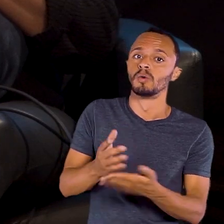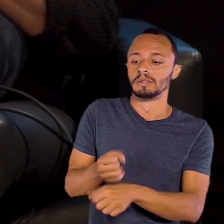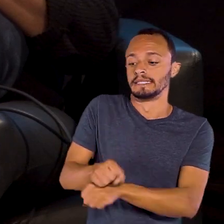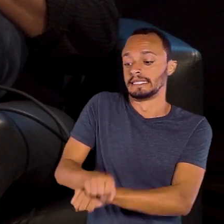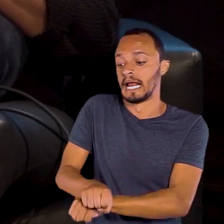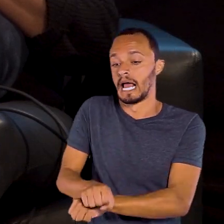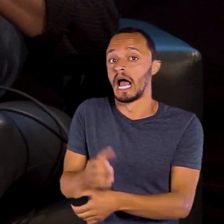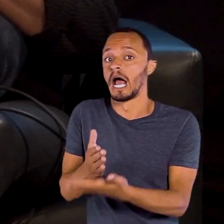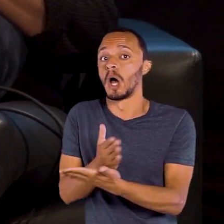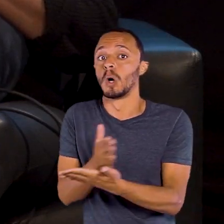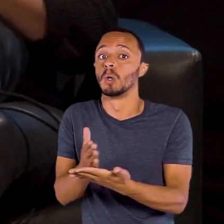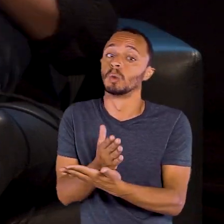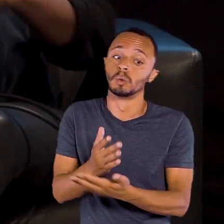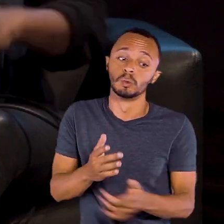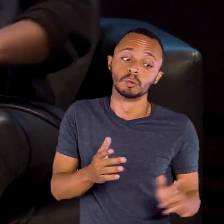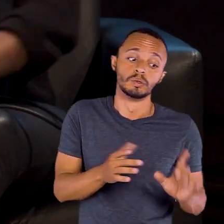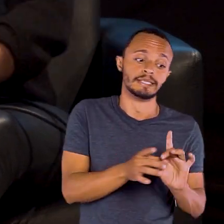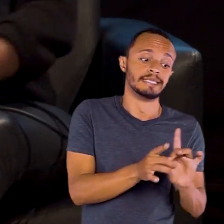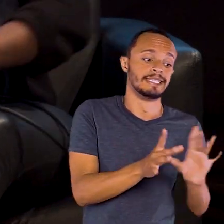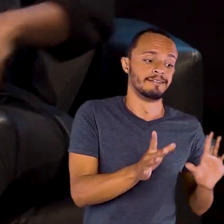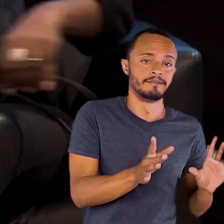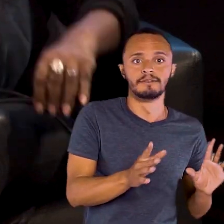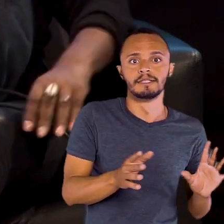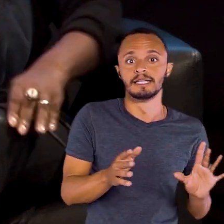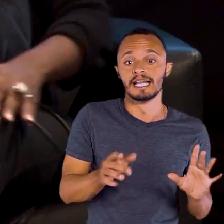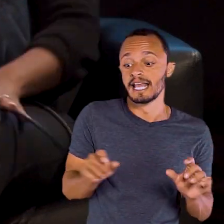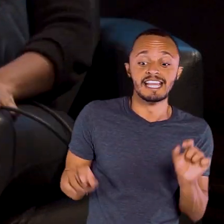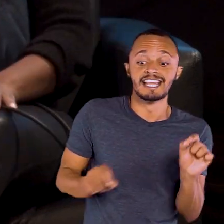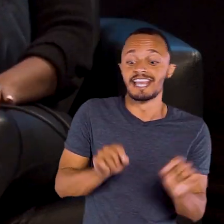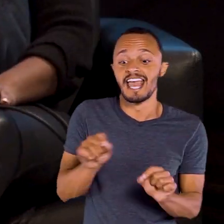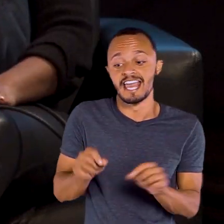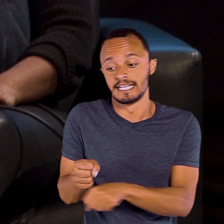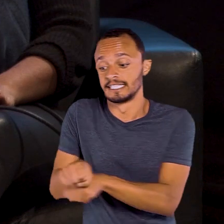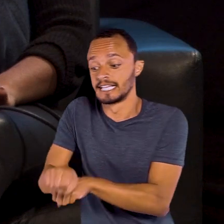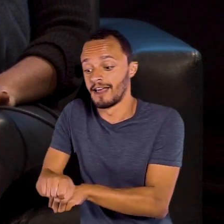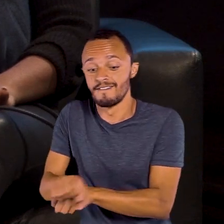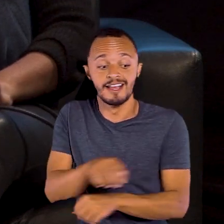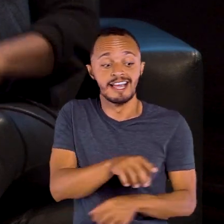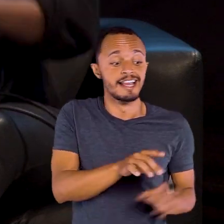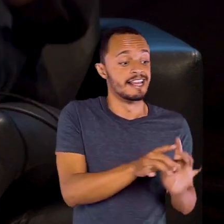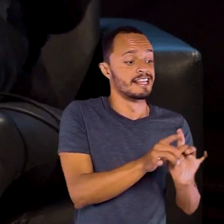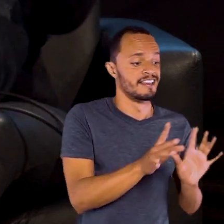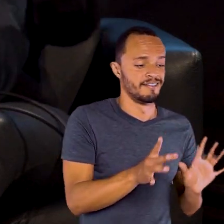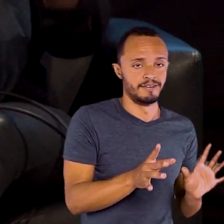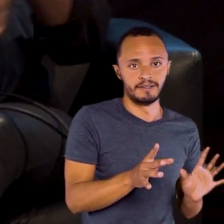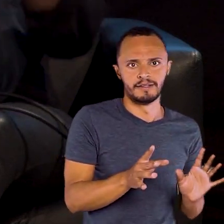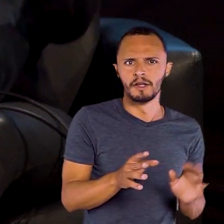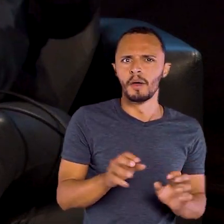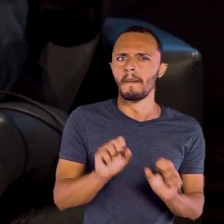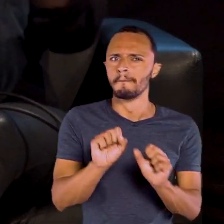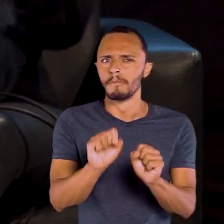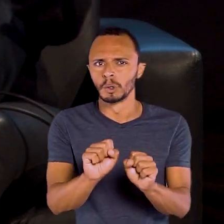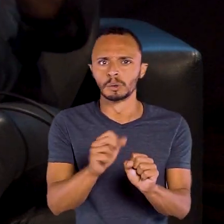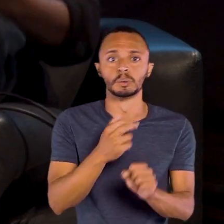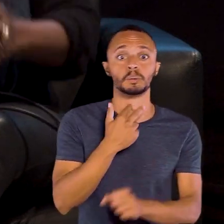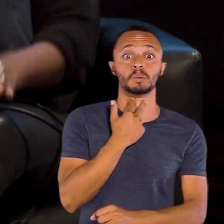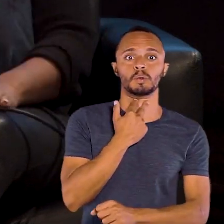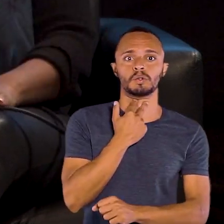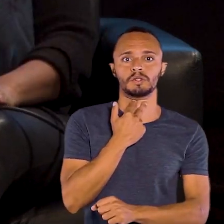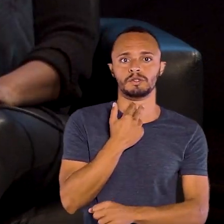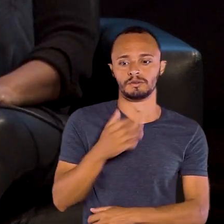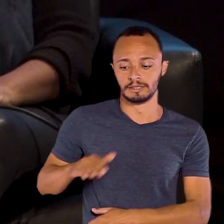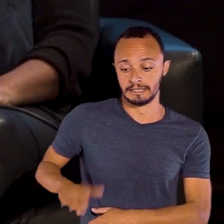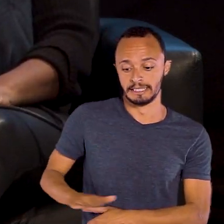Desde sempre a gente não pode ser criança. No outro dia, alguém postou no Twitter um desses casos, desses muitos casos que a gente